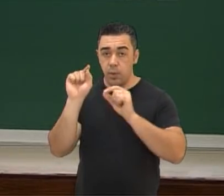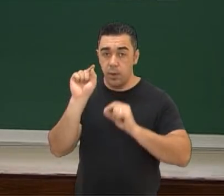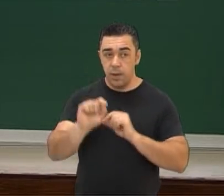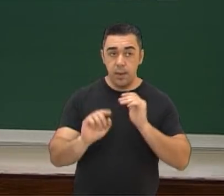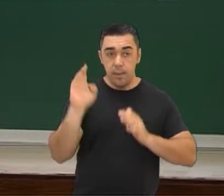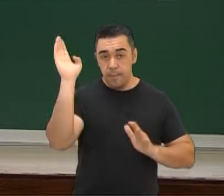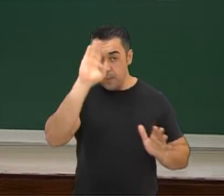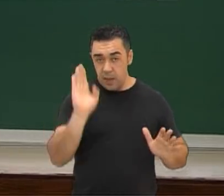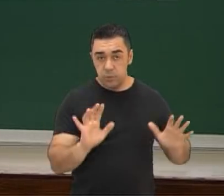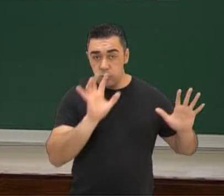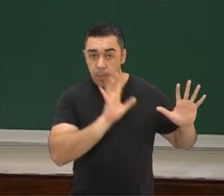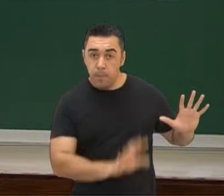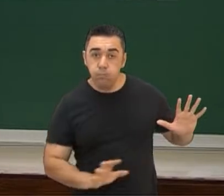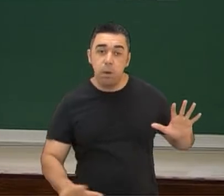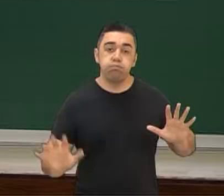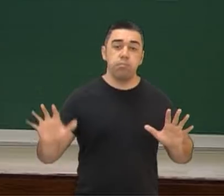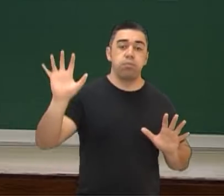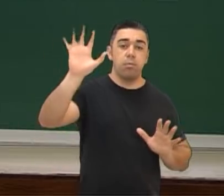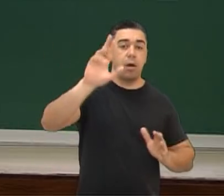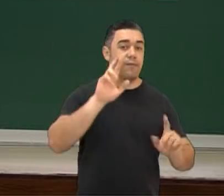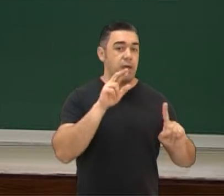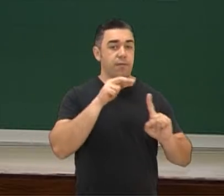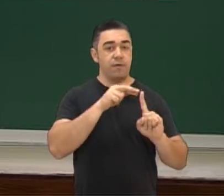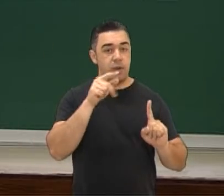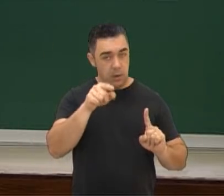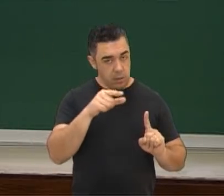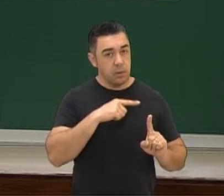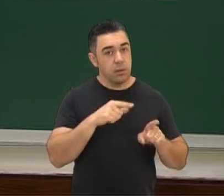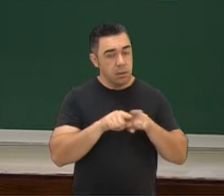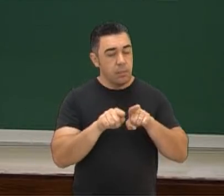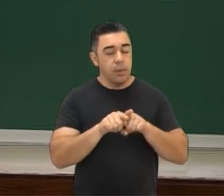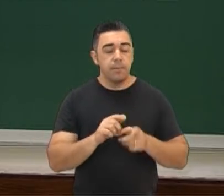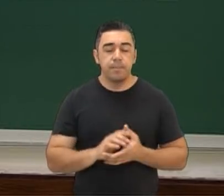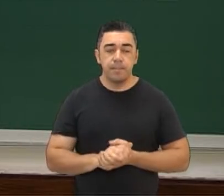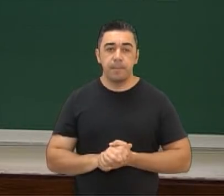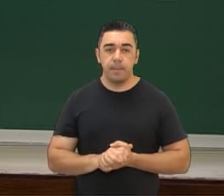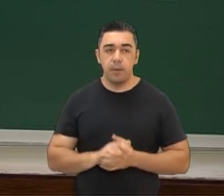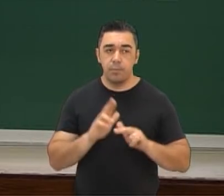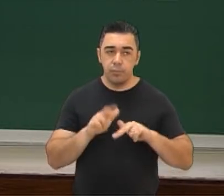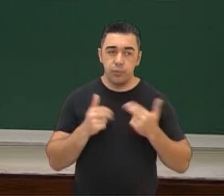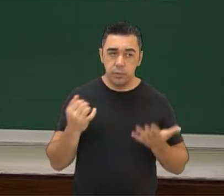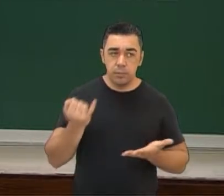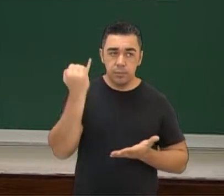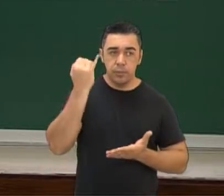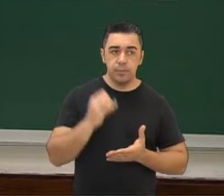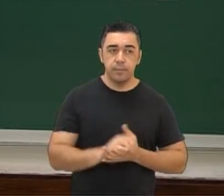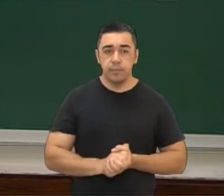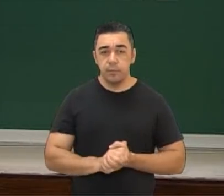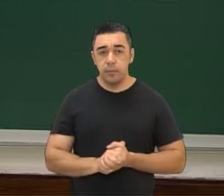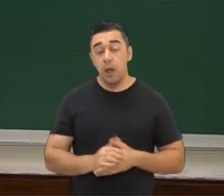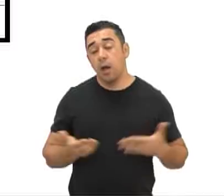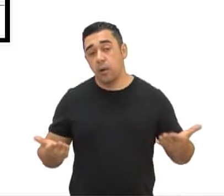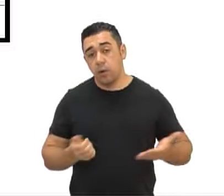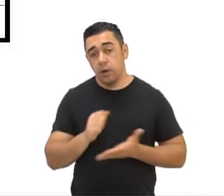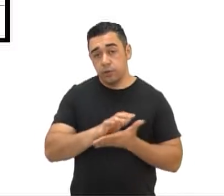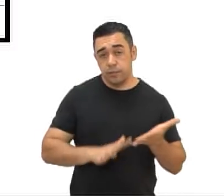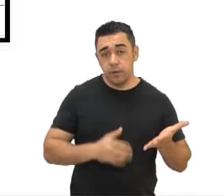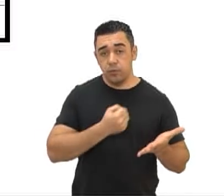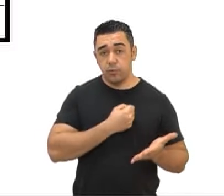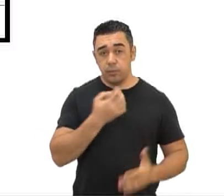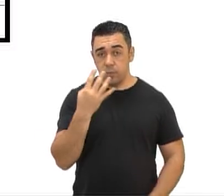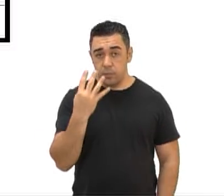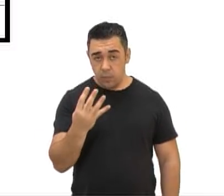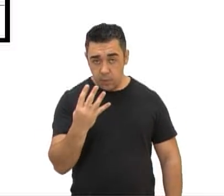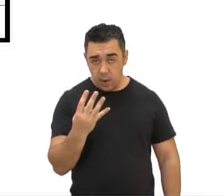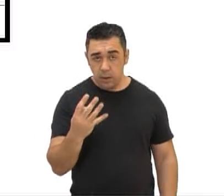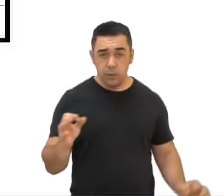Brasil inteiro e faz referências a eles também, né? Por isso são importantes. E a atividadezinha para a